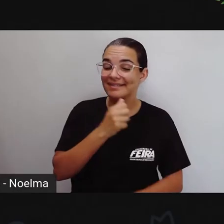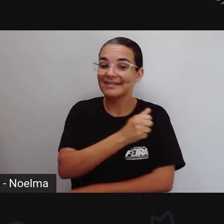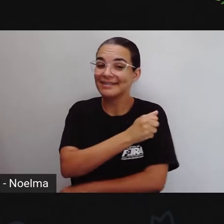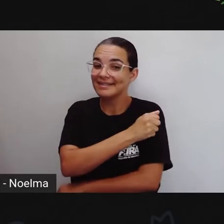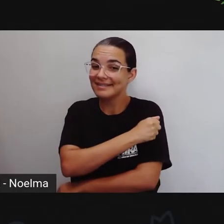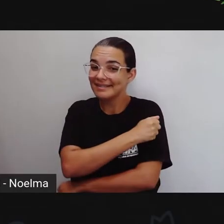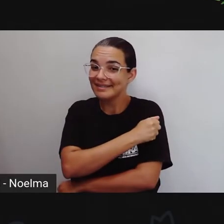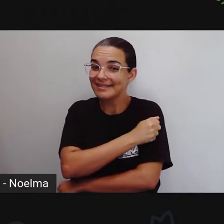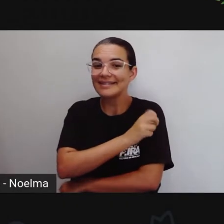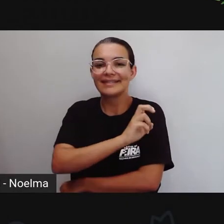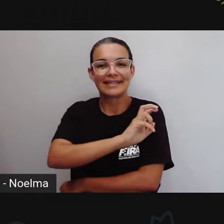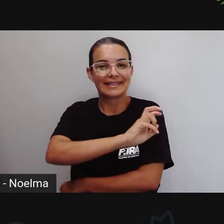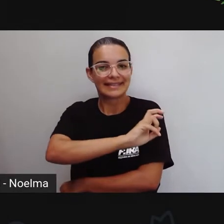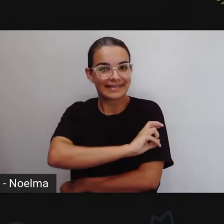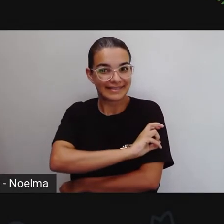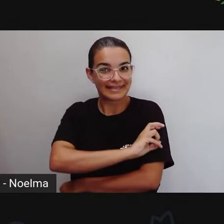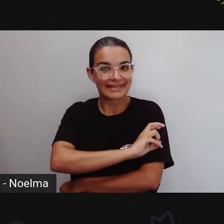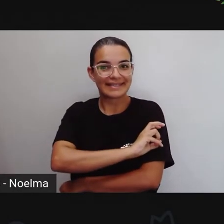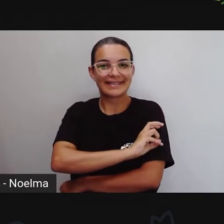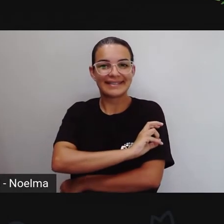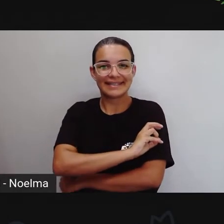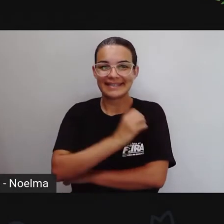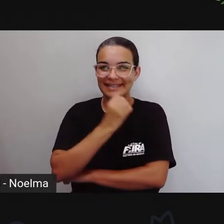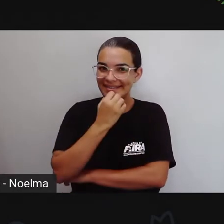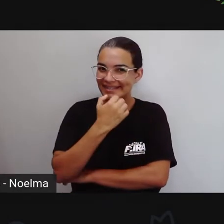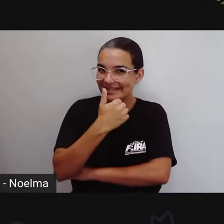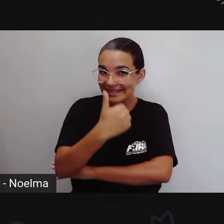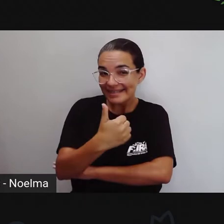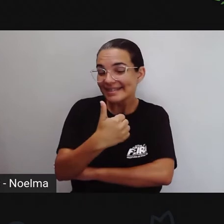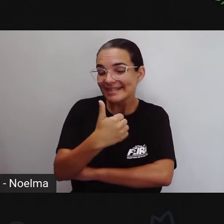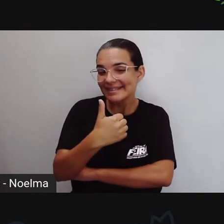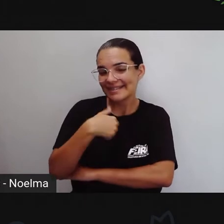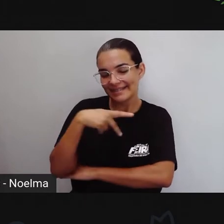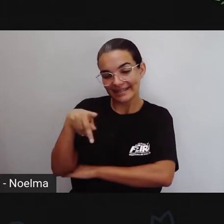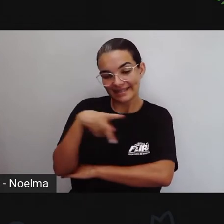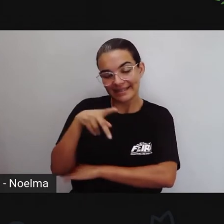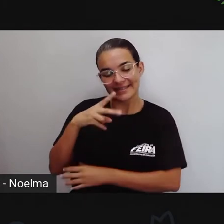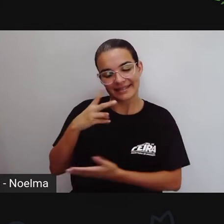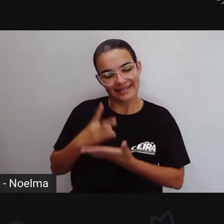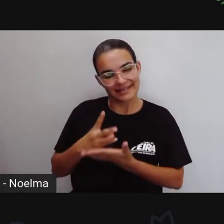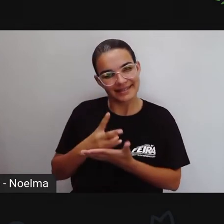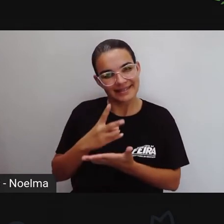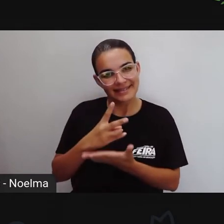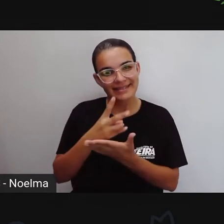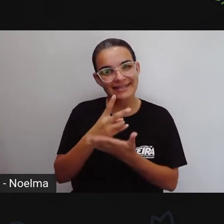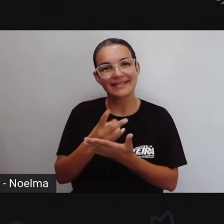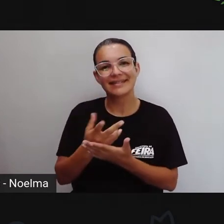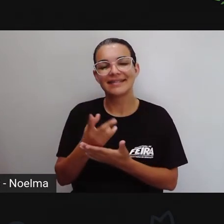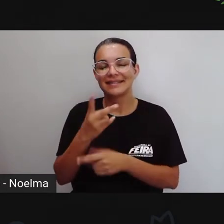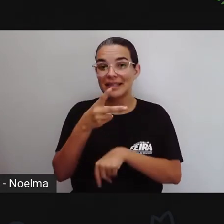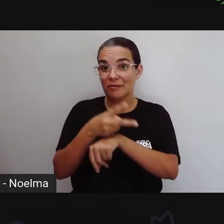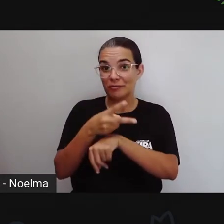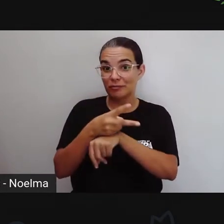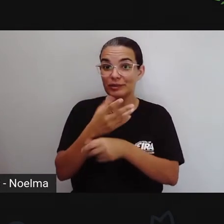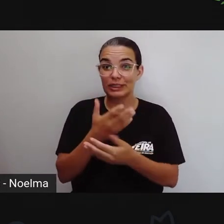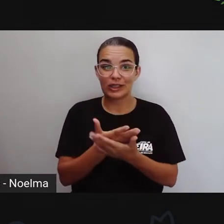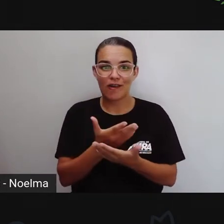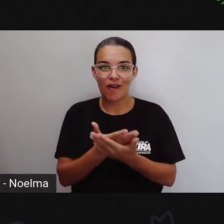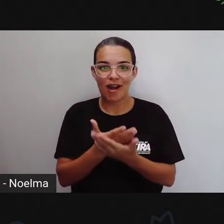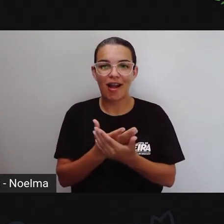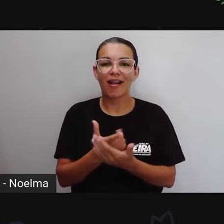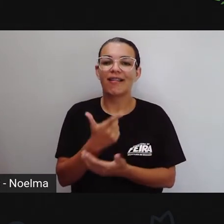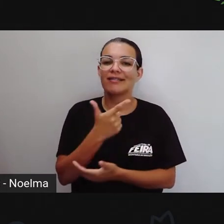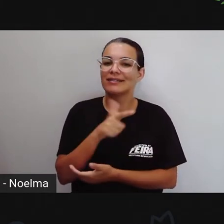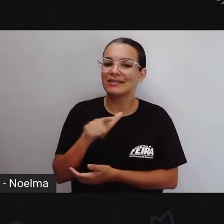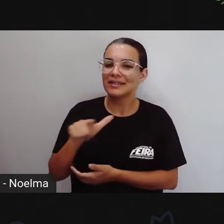quinto ano. Olhem só, a Pró está aqui novamente para continuarmos aí com as nossas videoaulas, né? Em